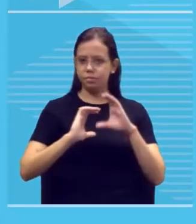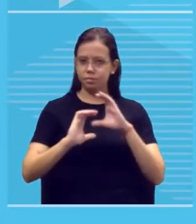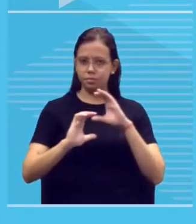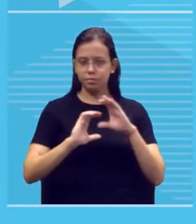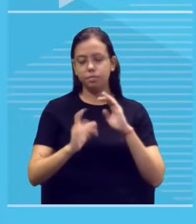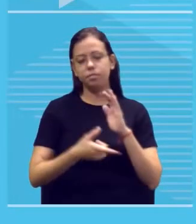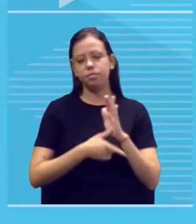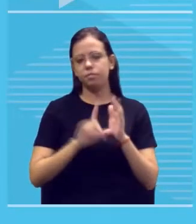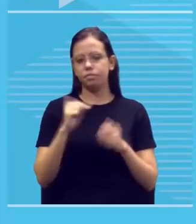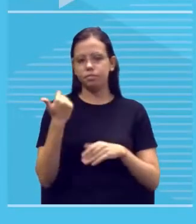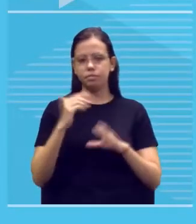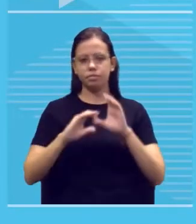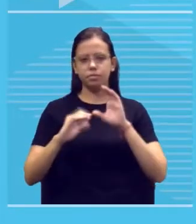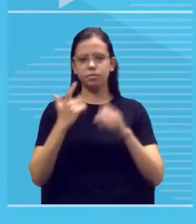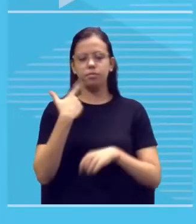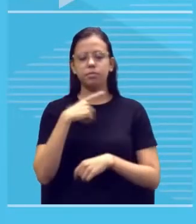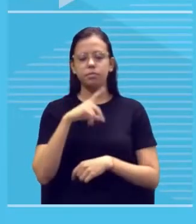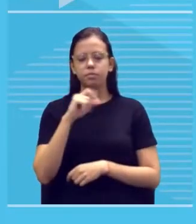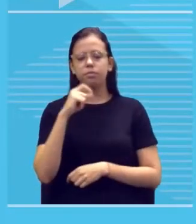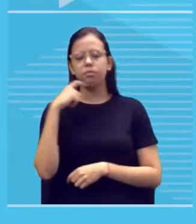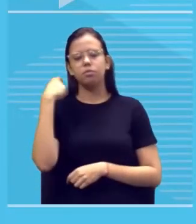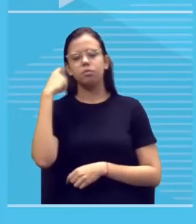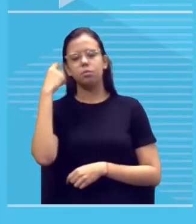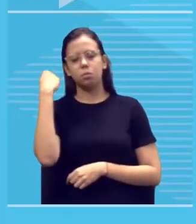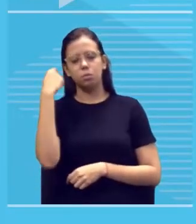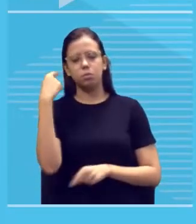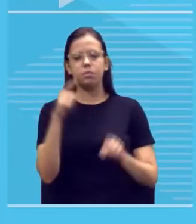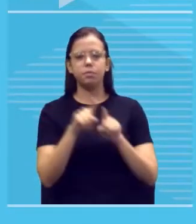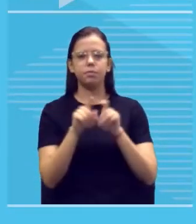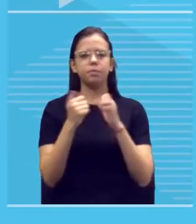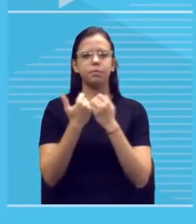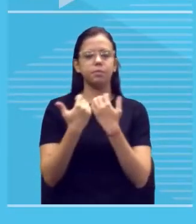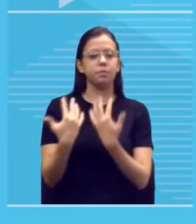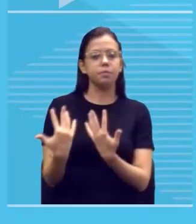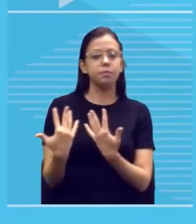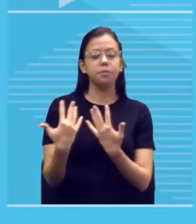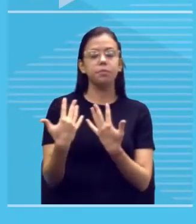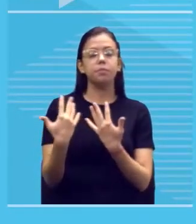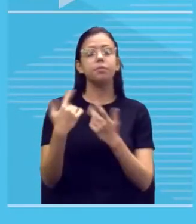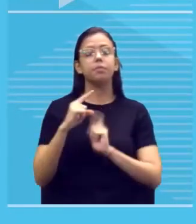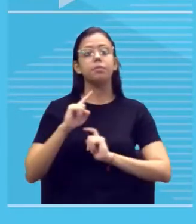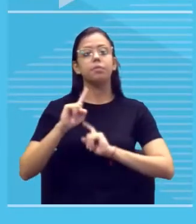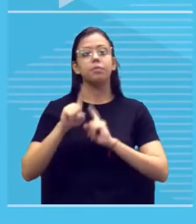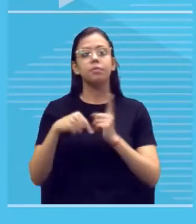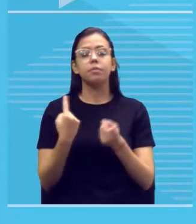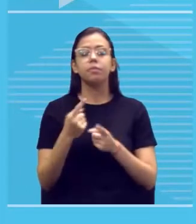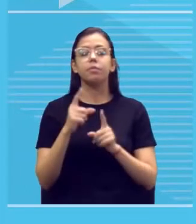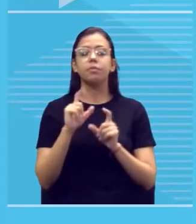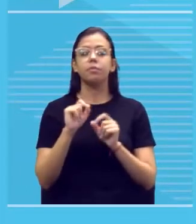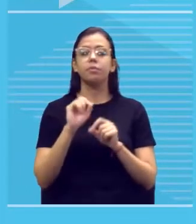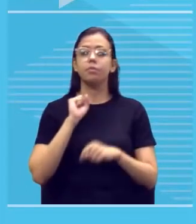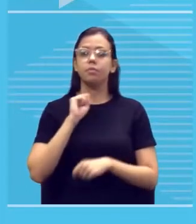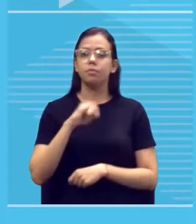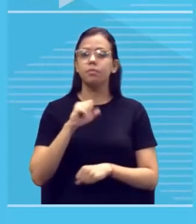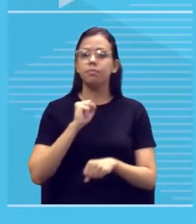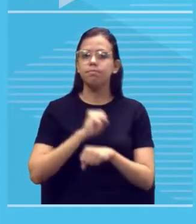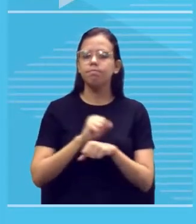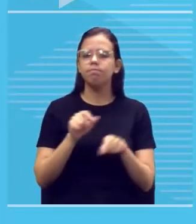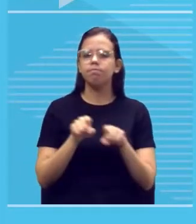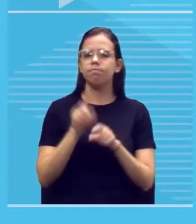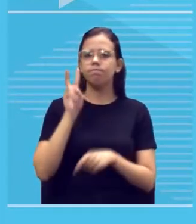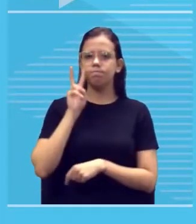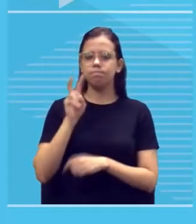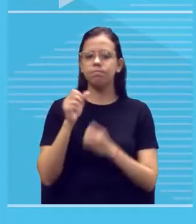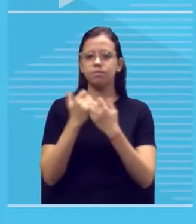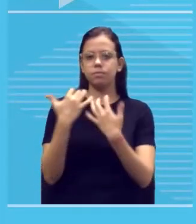havia né comunicação de quem tava interpretando com quem tava vendo quando você para e olha para o público